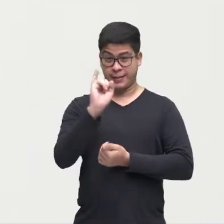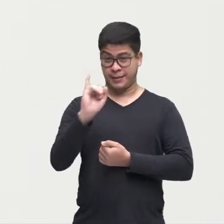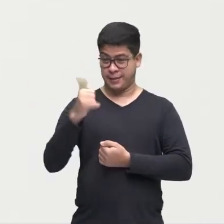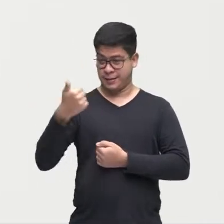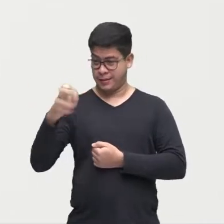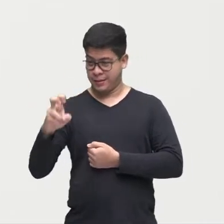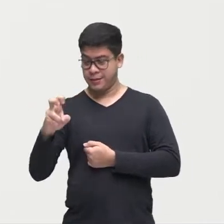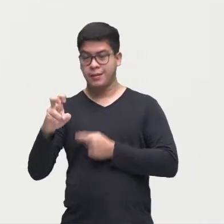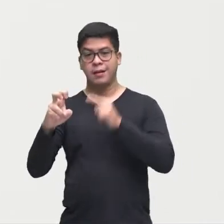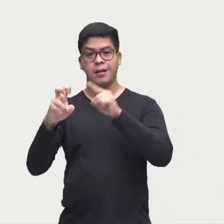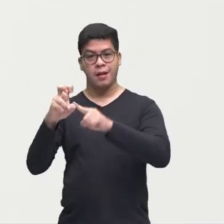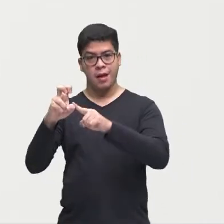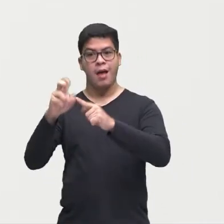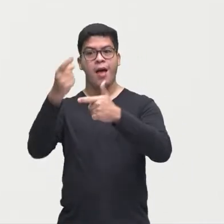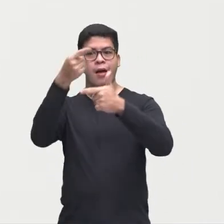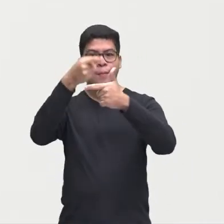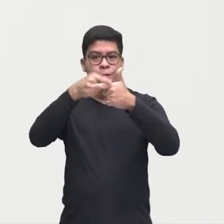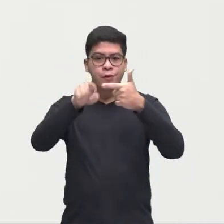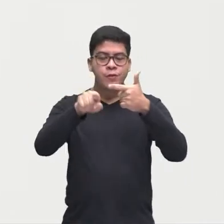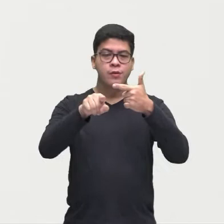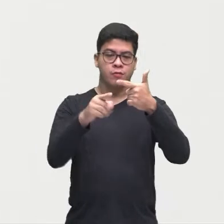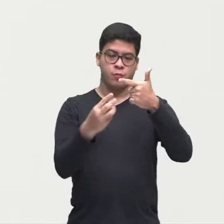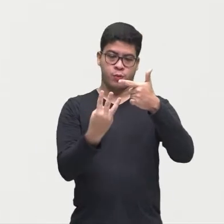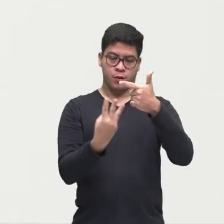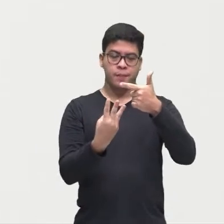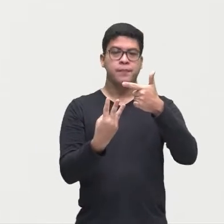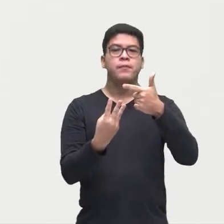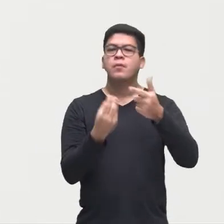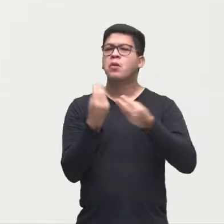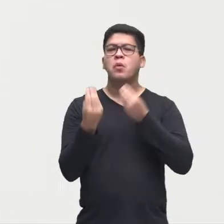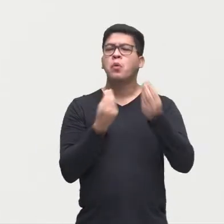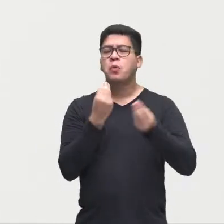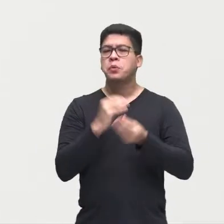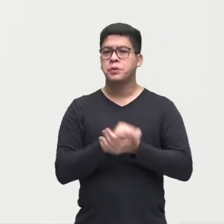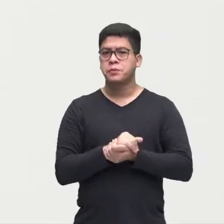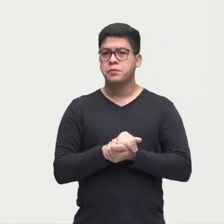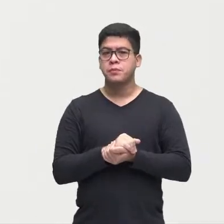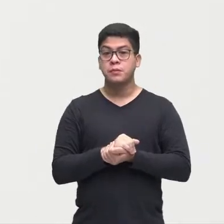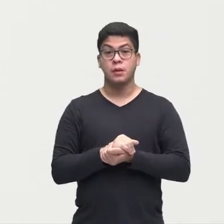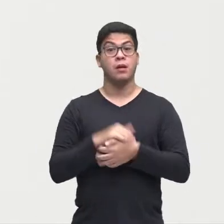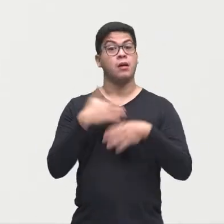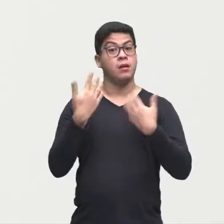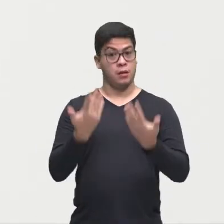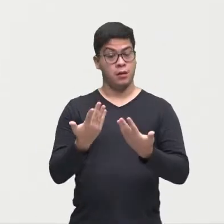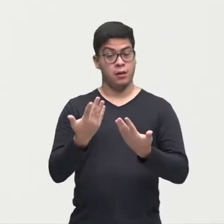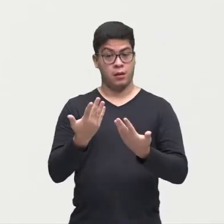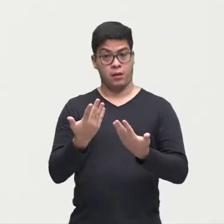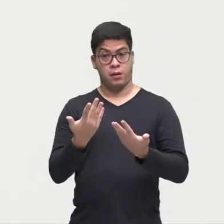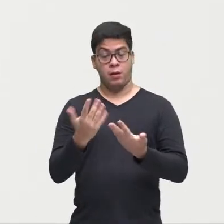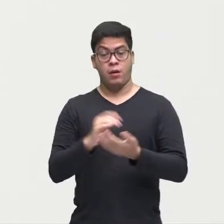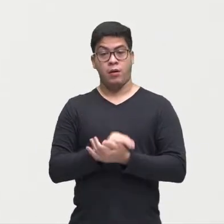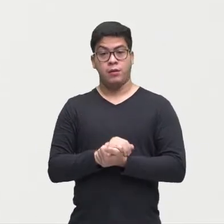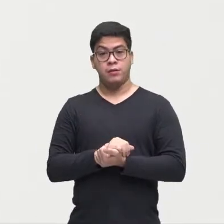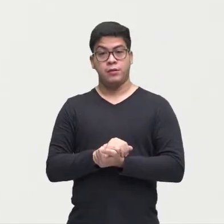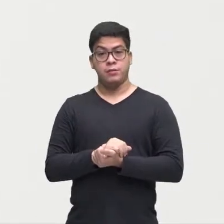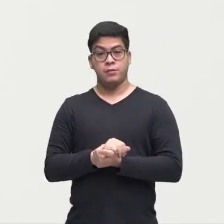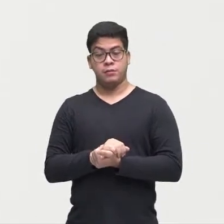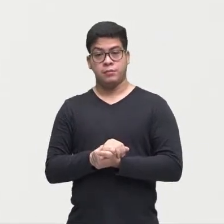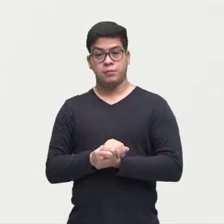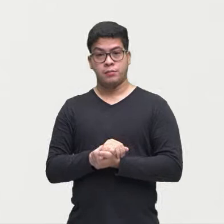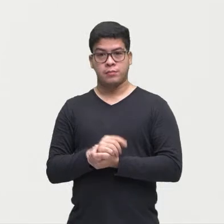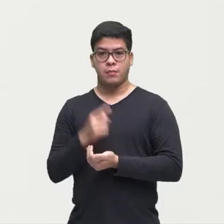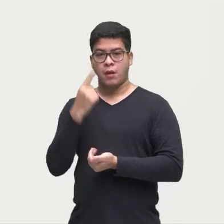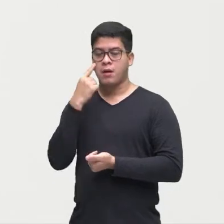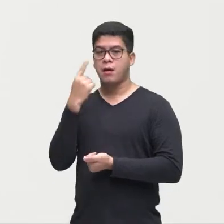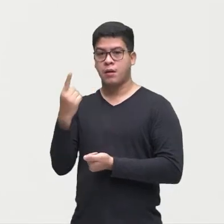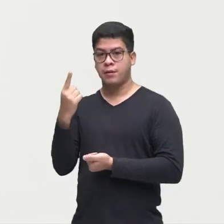é divisível por 3, então 3 é divisor de 15, foi o que nós acabamos de ver, tá?